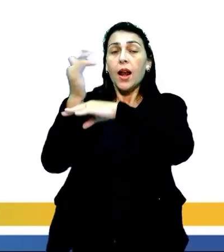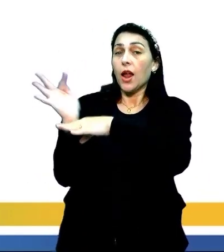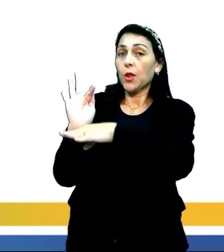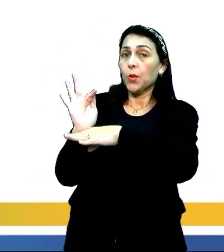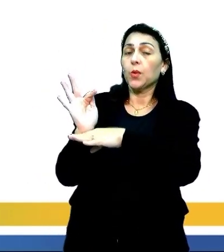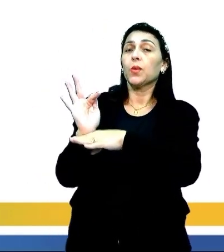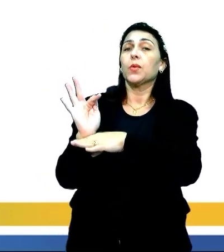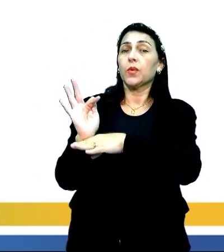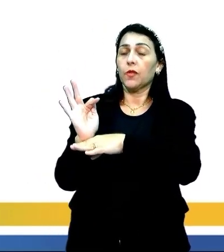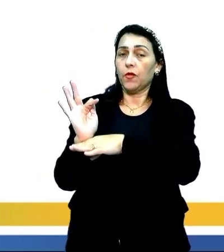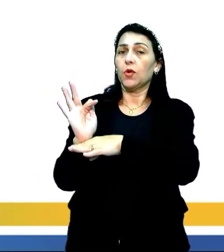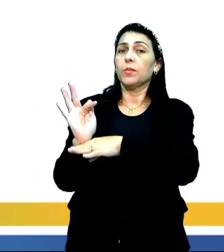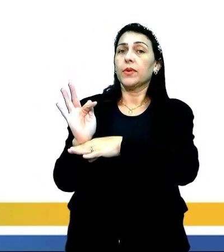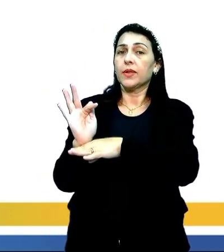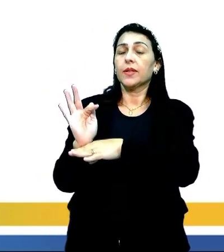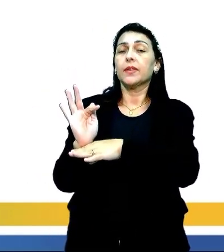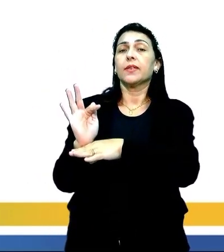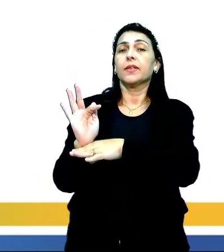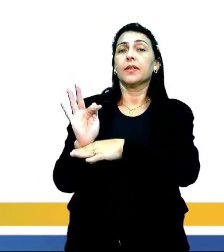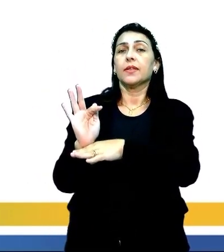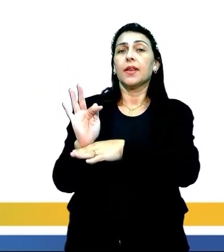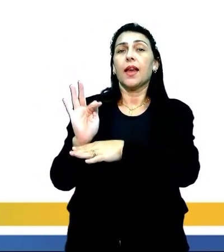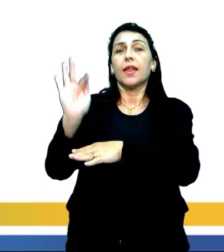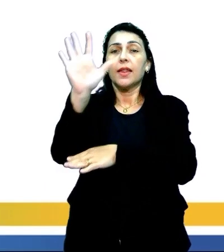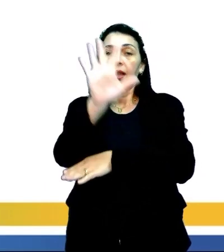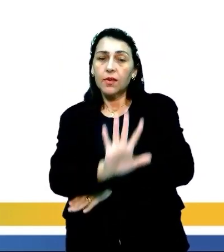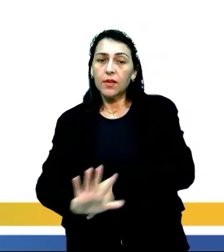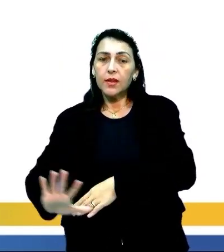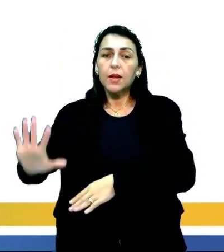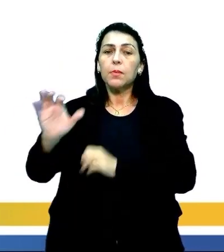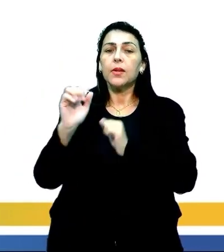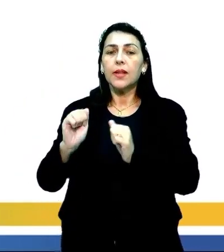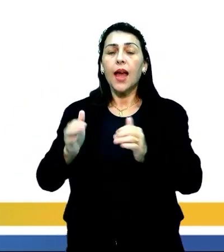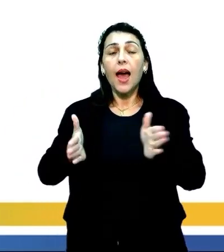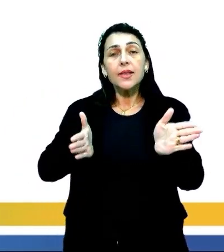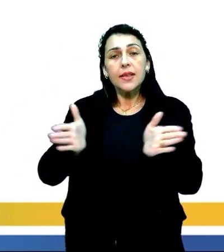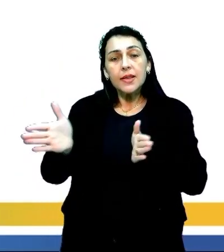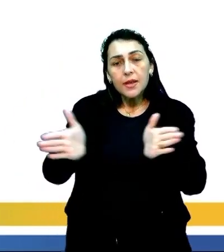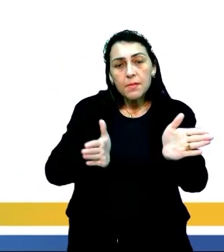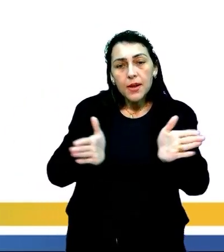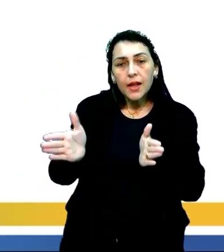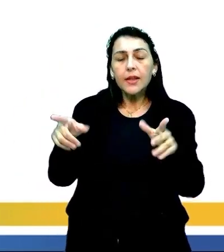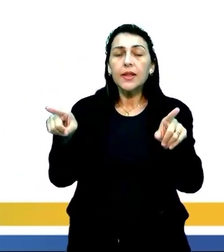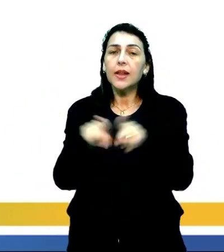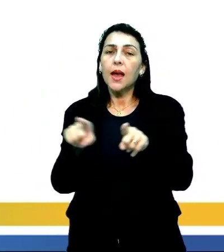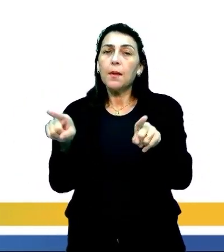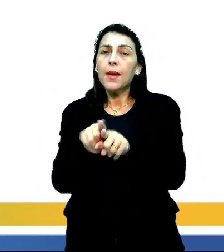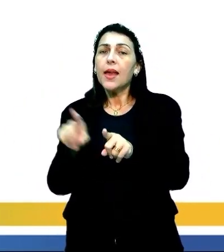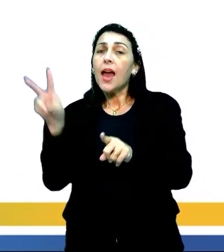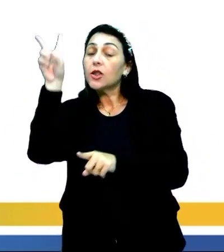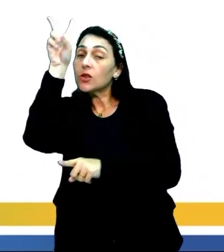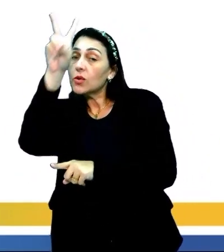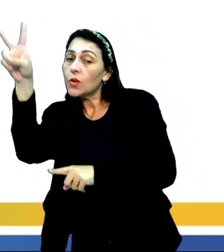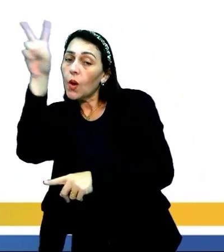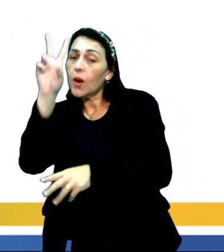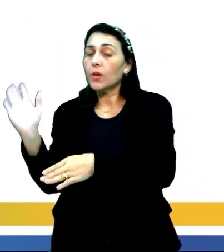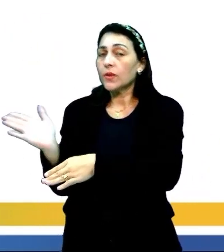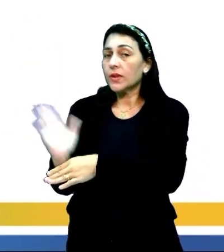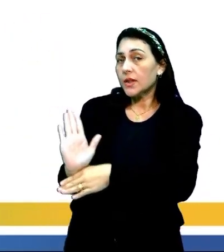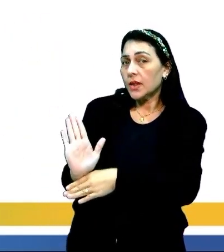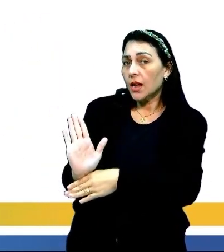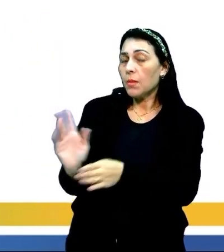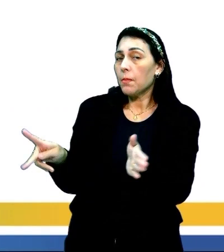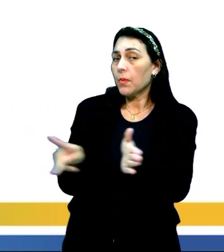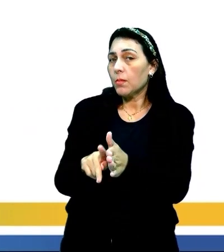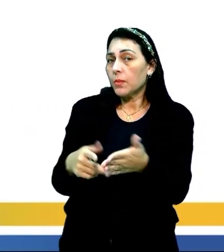sobre a qualidade dos filmes nacionais, nós poderíamos falar sobre acessibilidade ou a história do